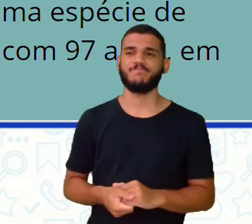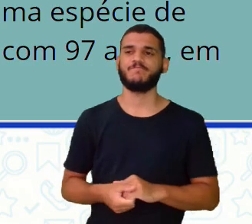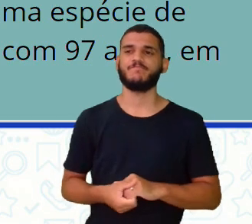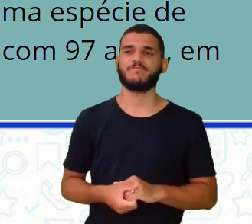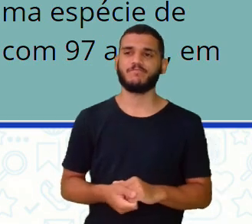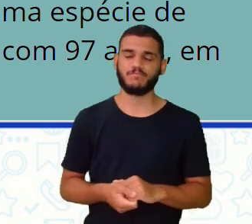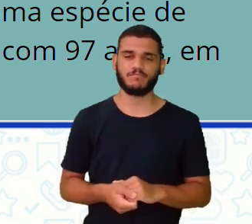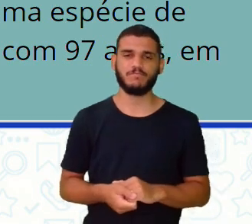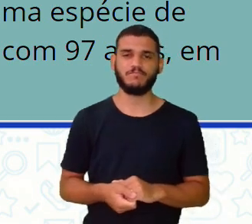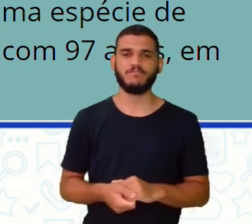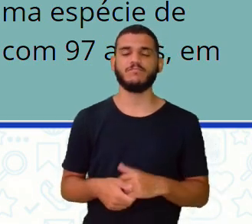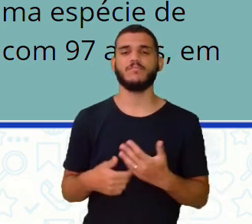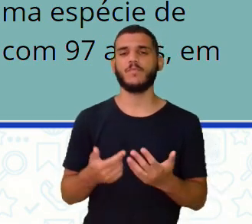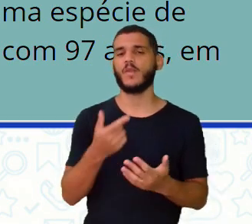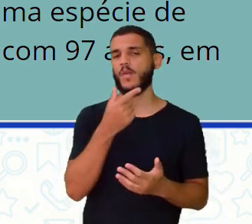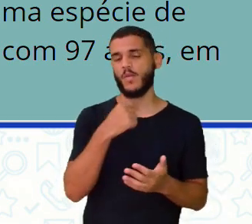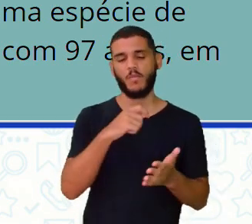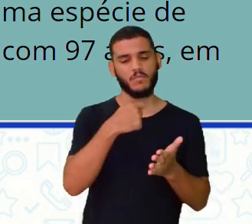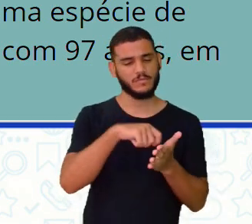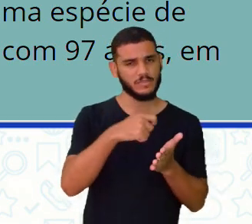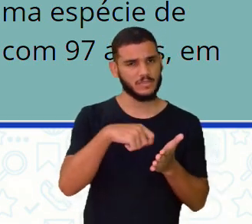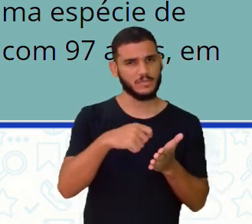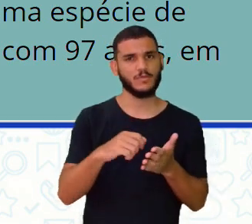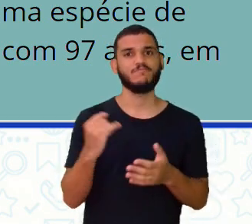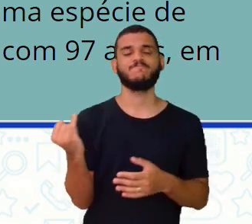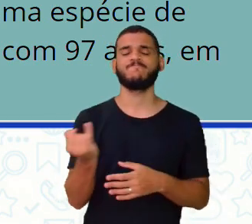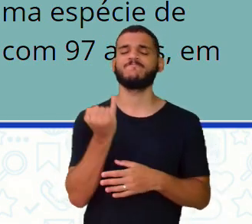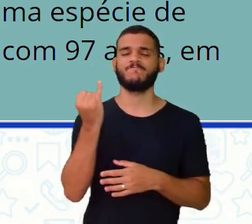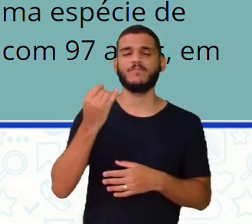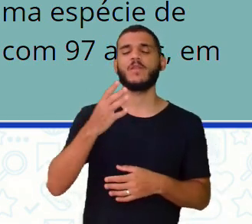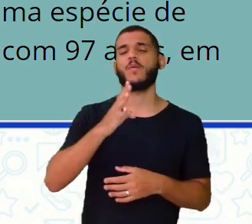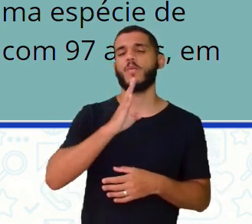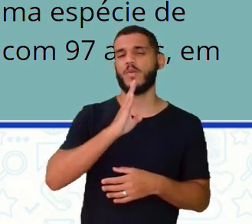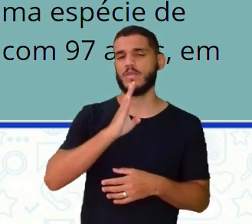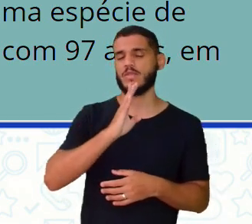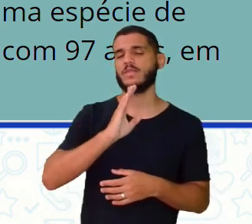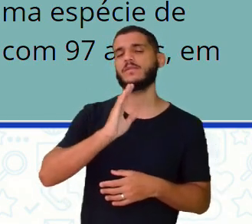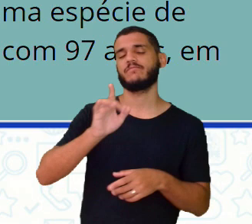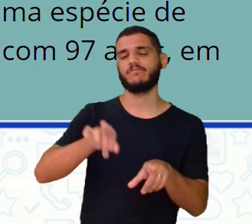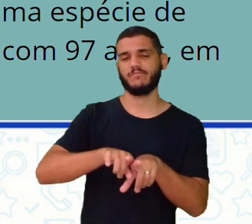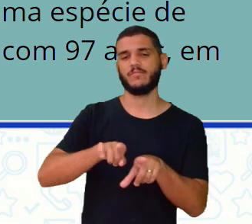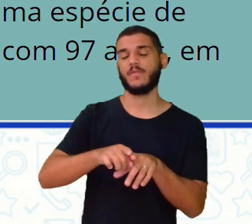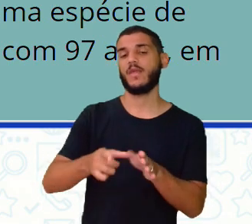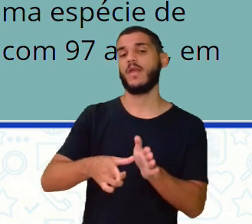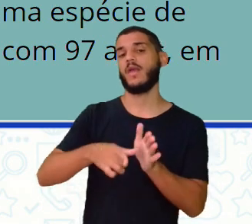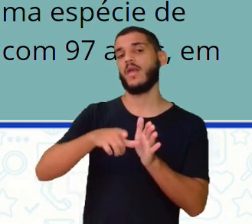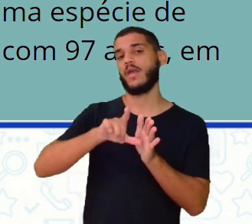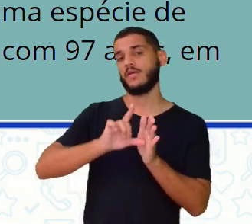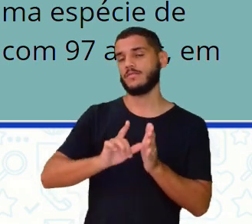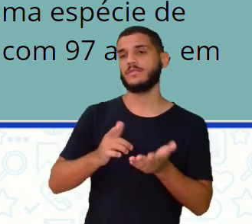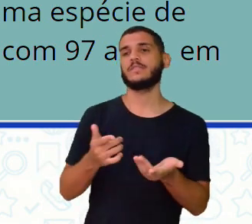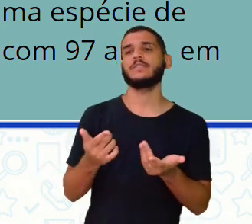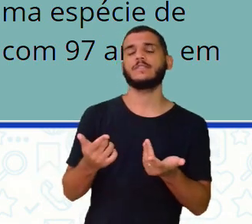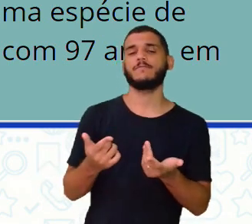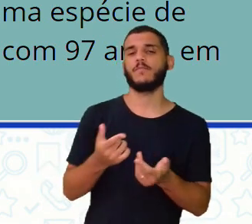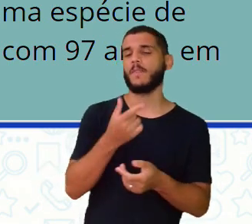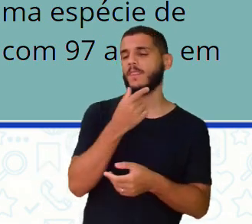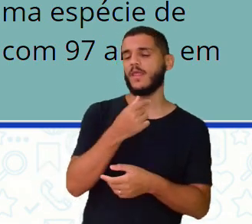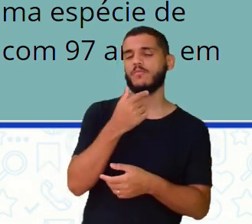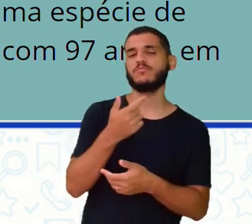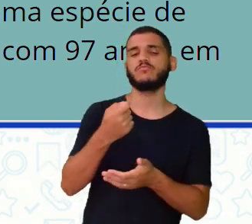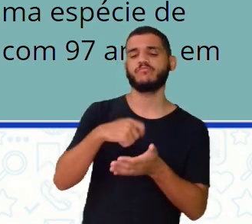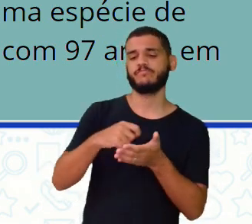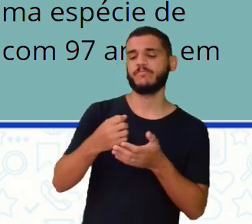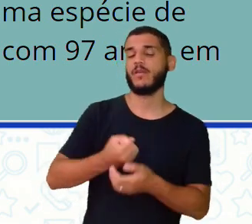essa pessoa, né? Esse escritor. É importante conhecer, ter um conhecimento prévio de alguém que escreveu